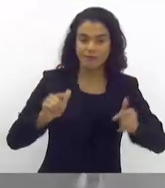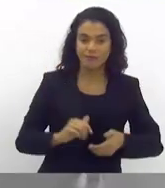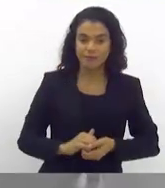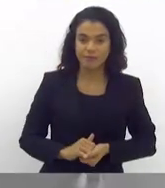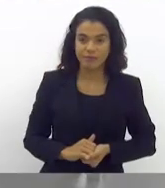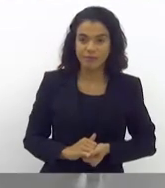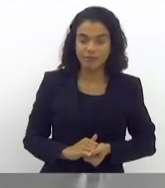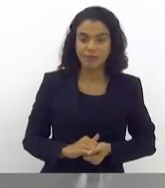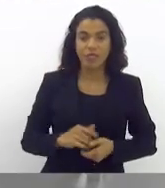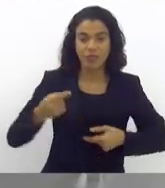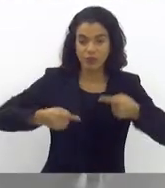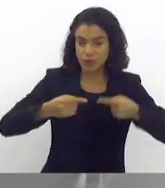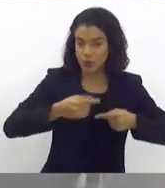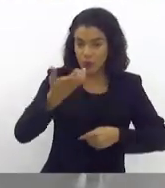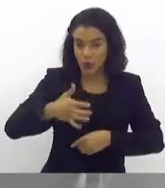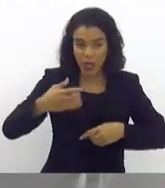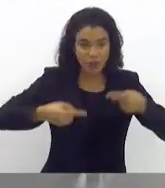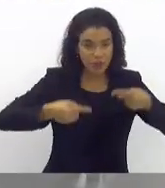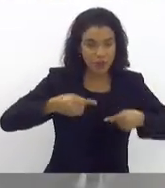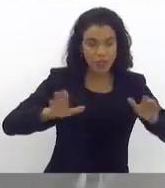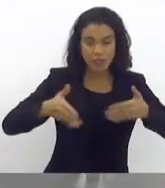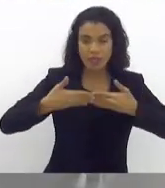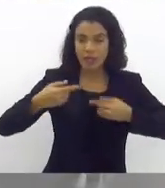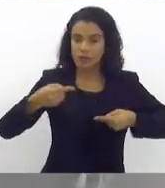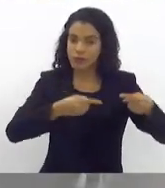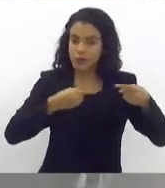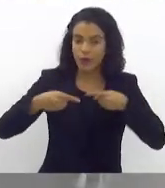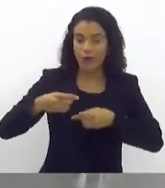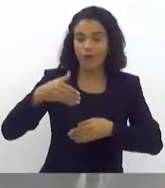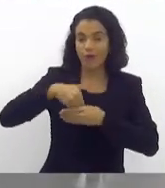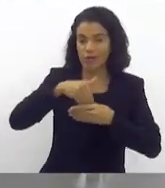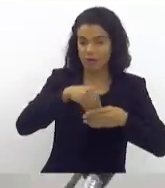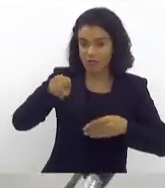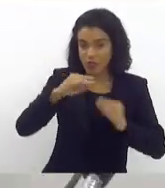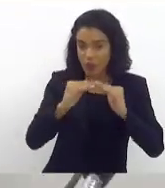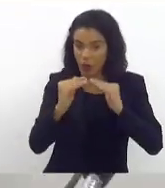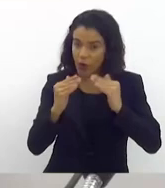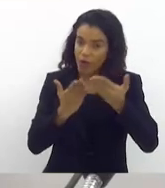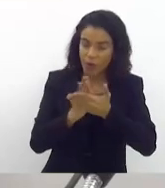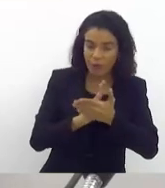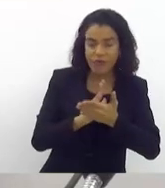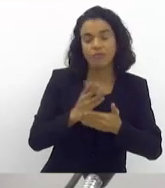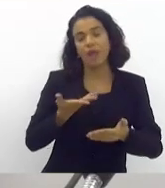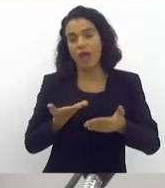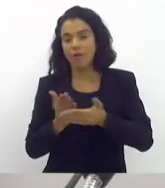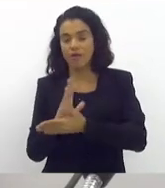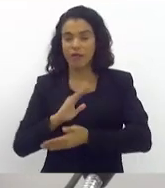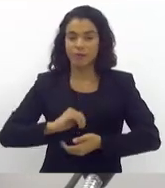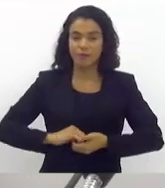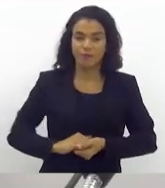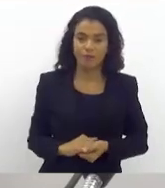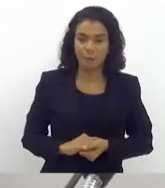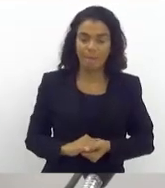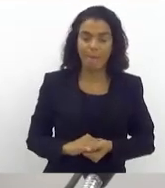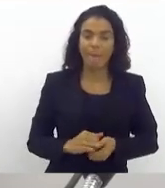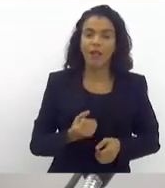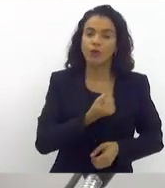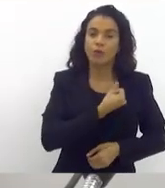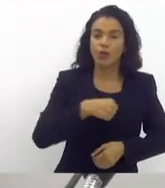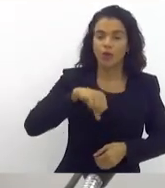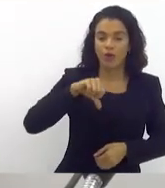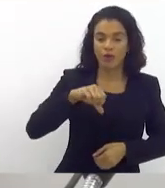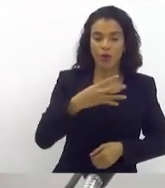É, em discussão, não havendo que queira discutir, encerrada a discussão, em votação, senhores que aprovam, permaneçam como estão, aprovado. Item 9 da pauta,